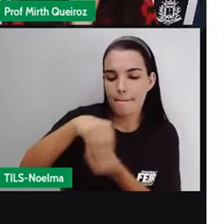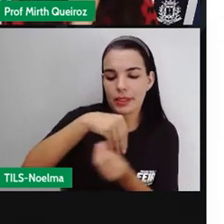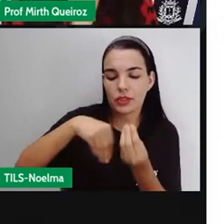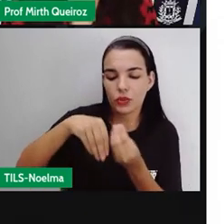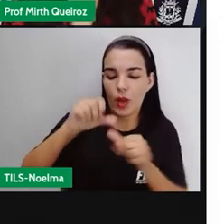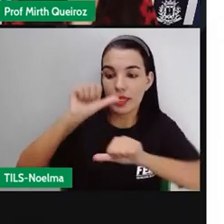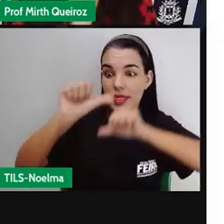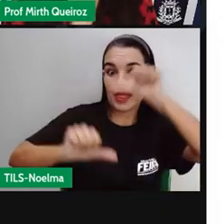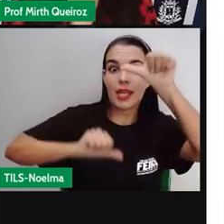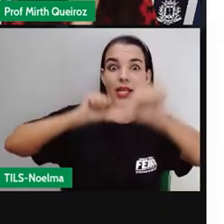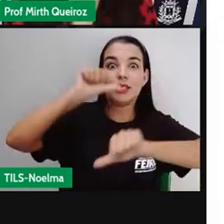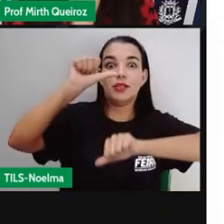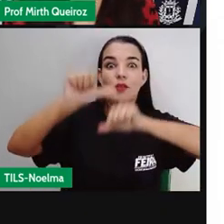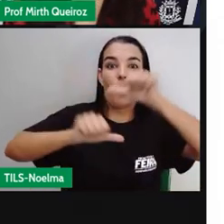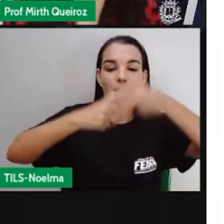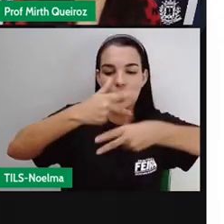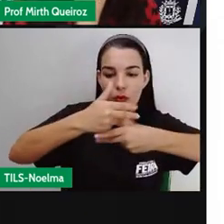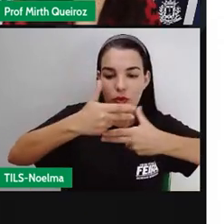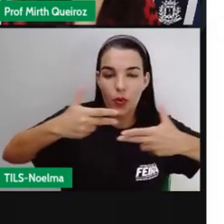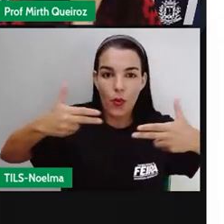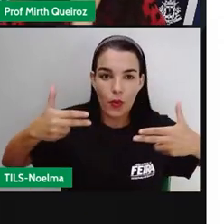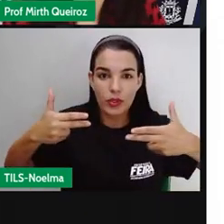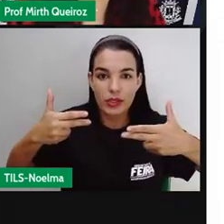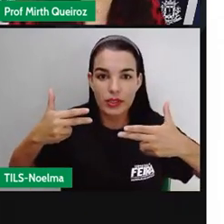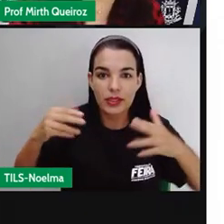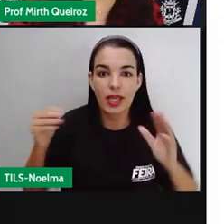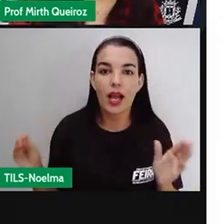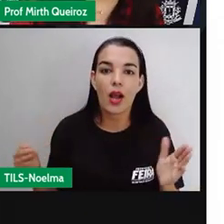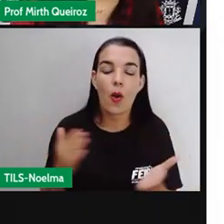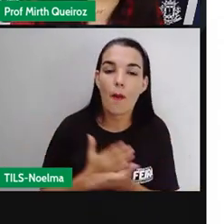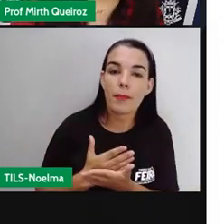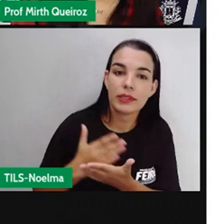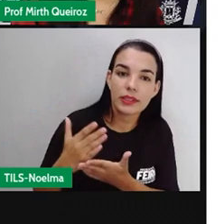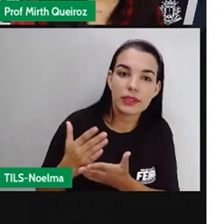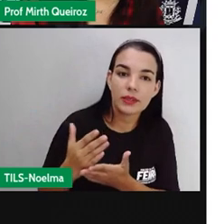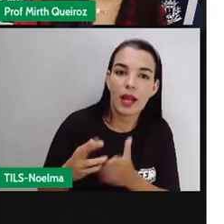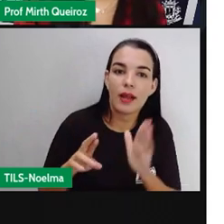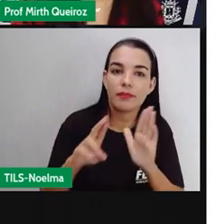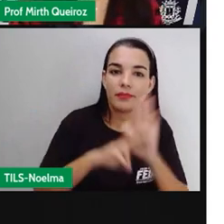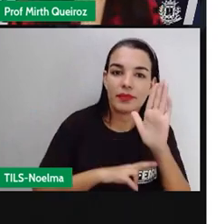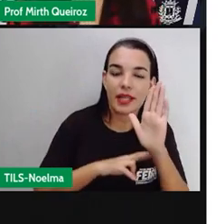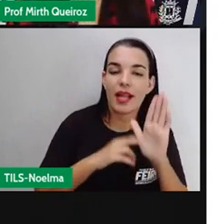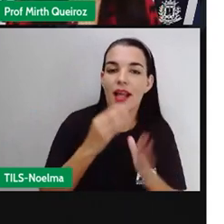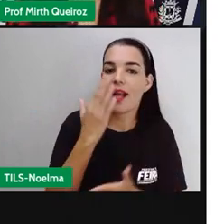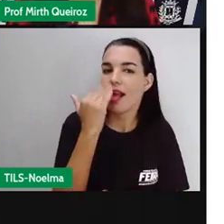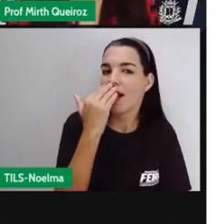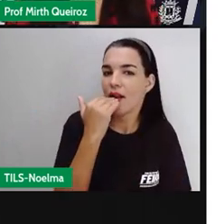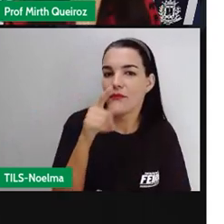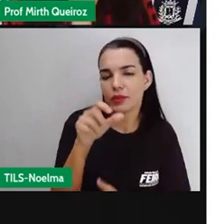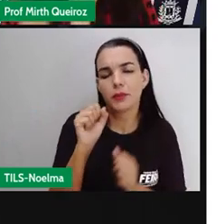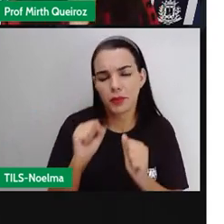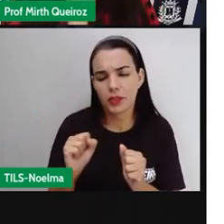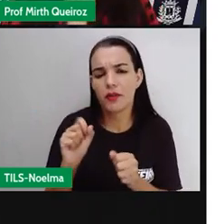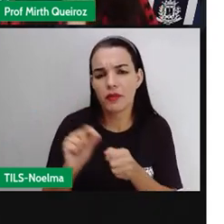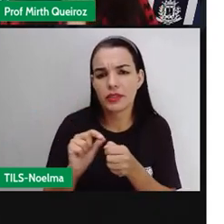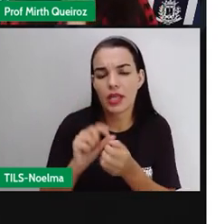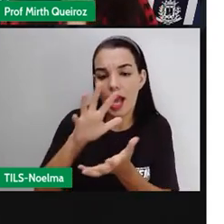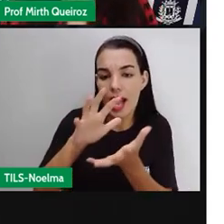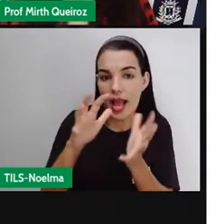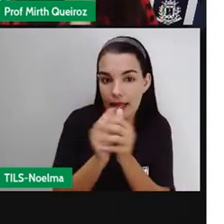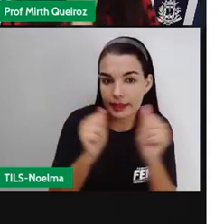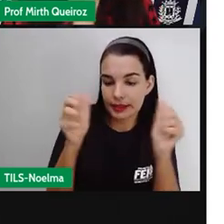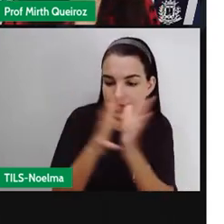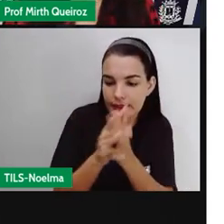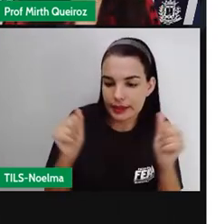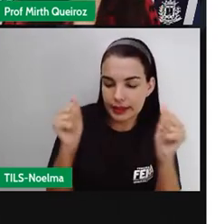de transformação de substâncias a partir de uma receita. A Pro colocou para vocês um slime, que vocês podem fazer o slime também. Pode fazer